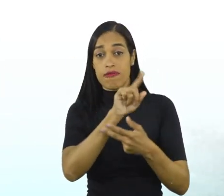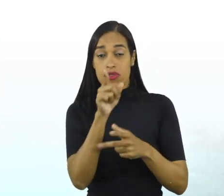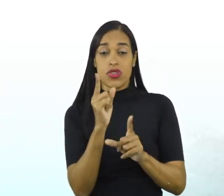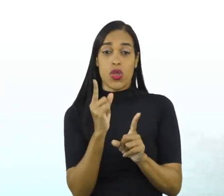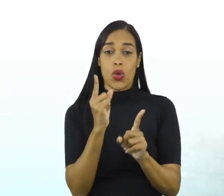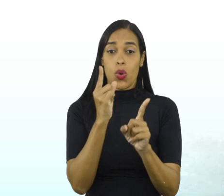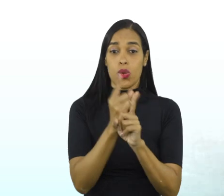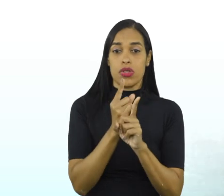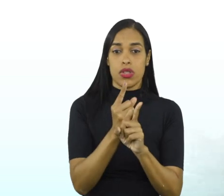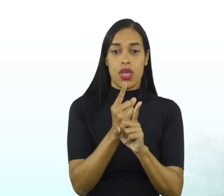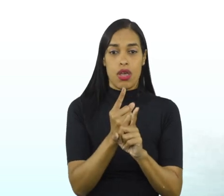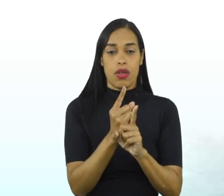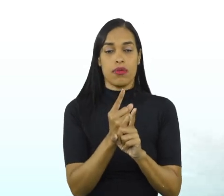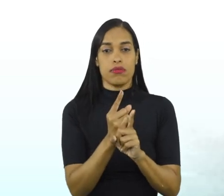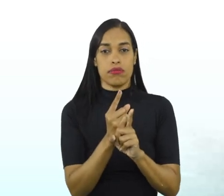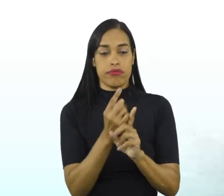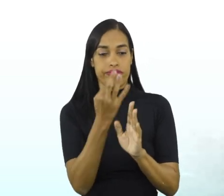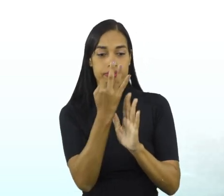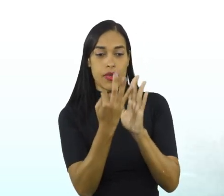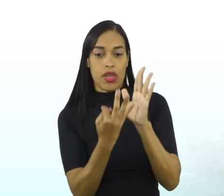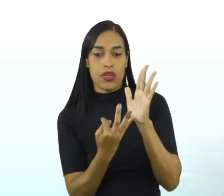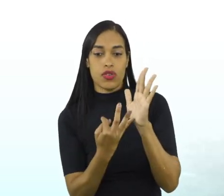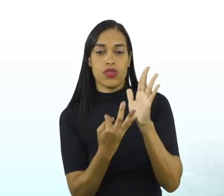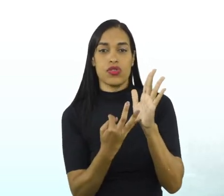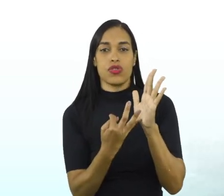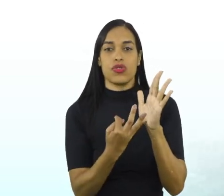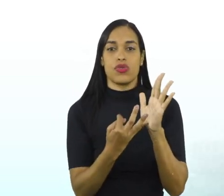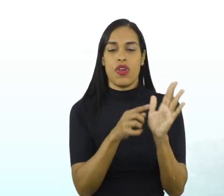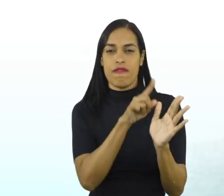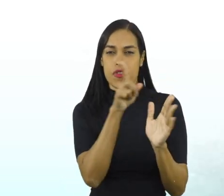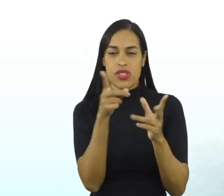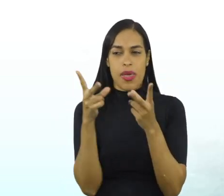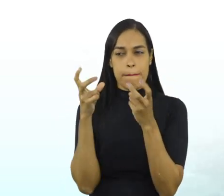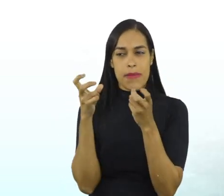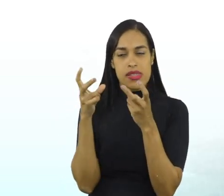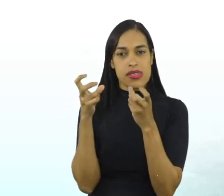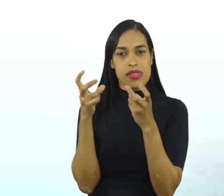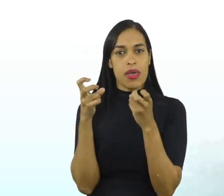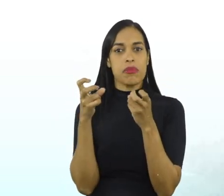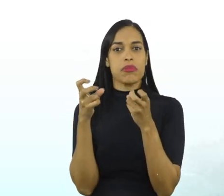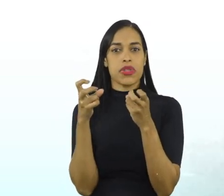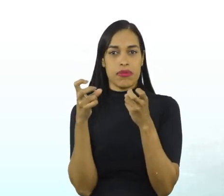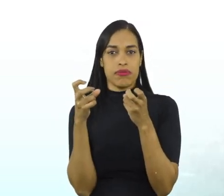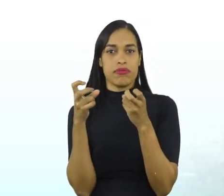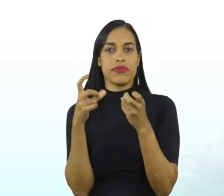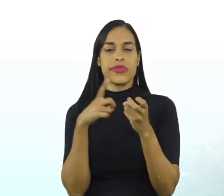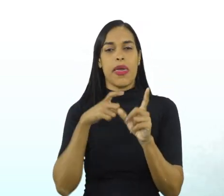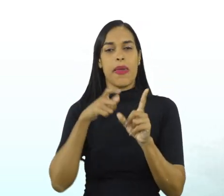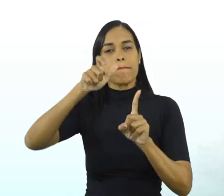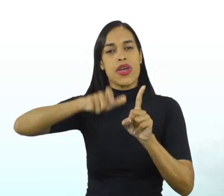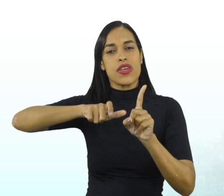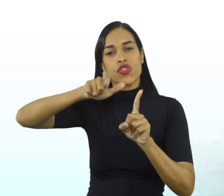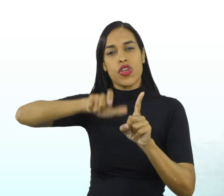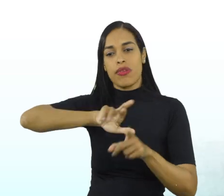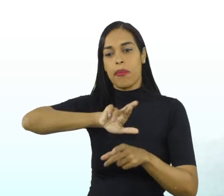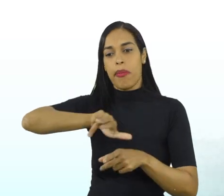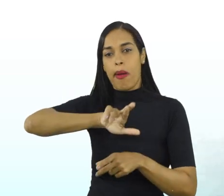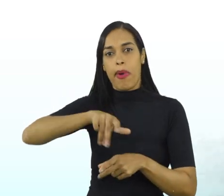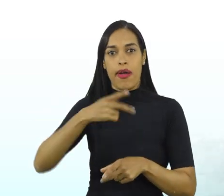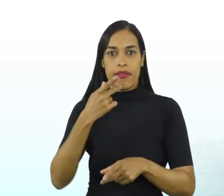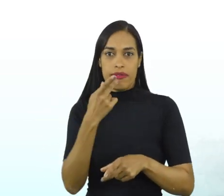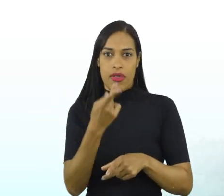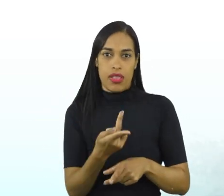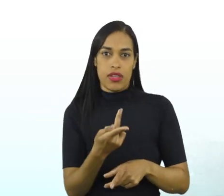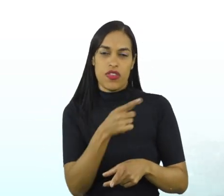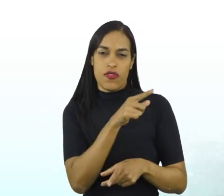você encontrar um texto e que você percebe pela fala, existe lá personagem falando, e